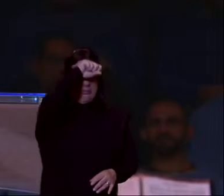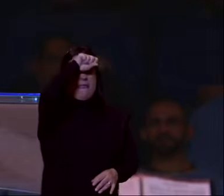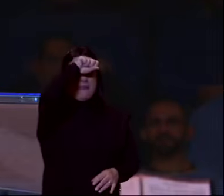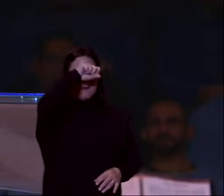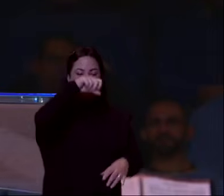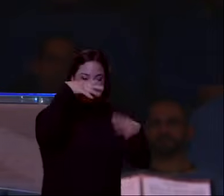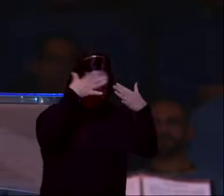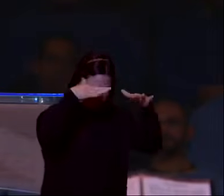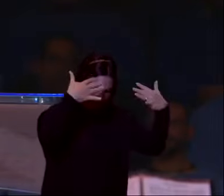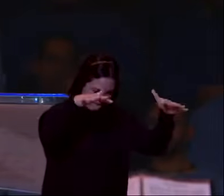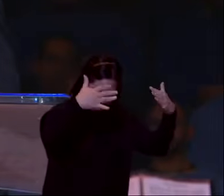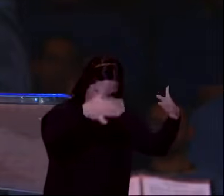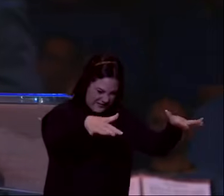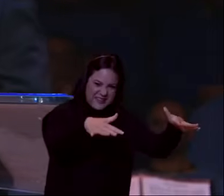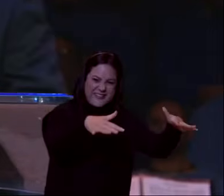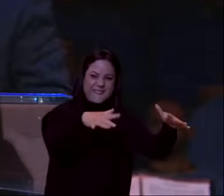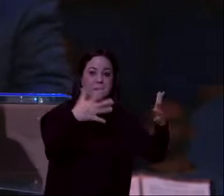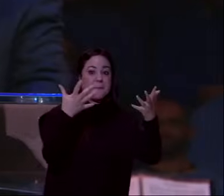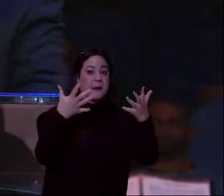não quer ouvir a voz do Espírito.